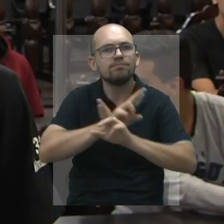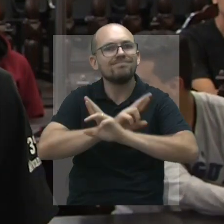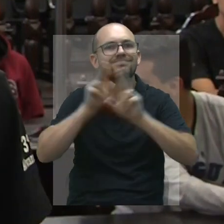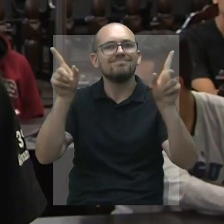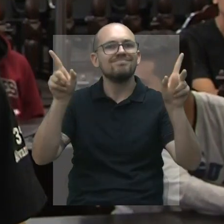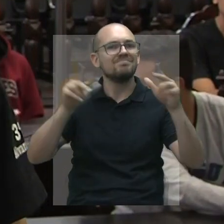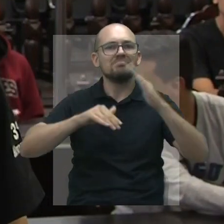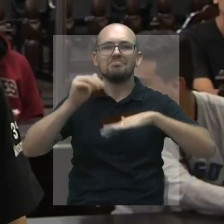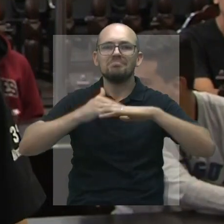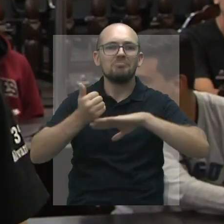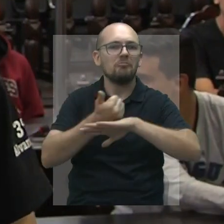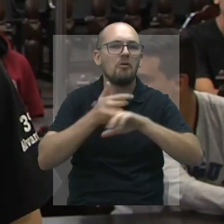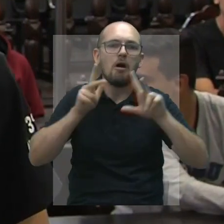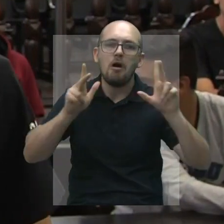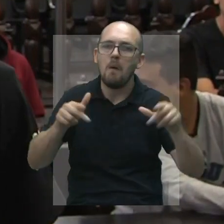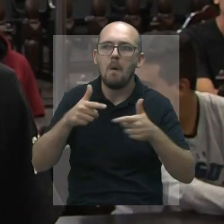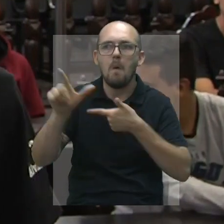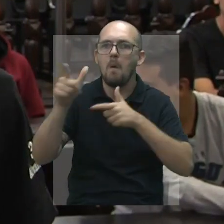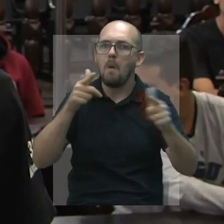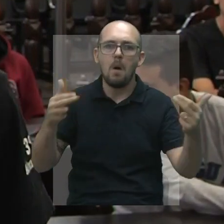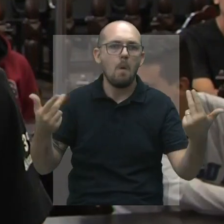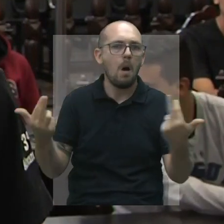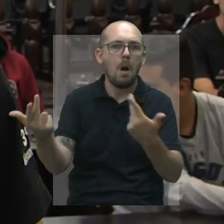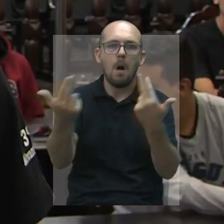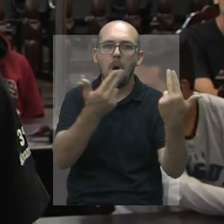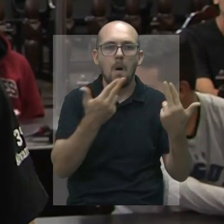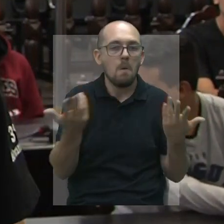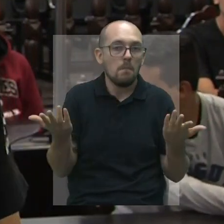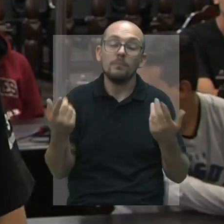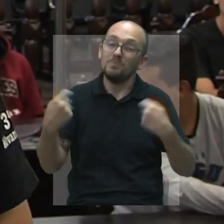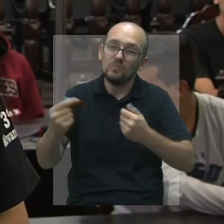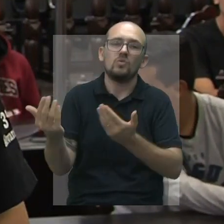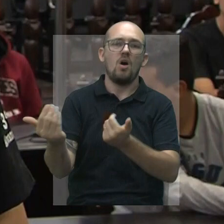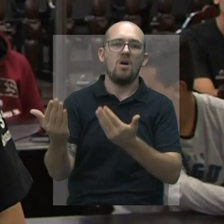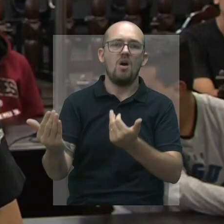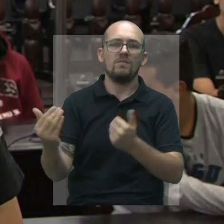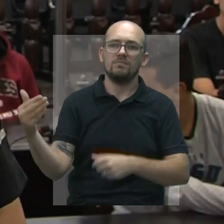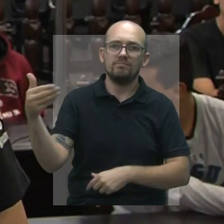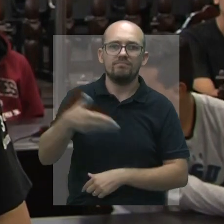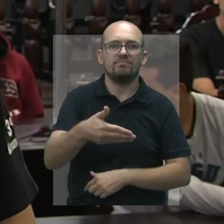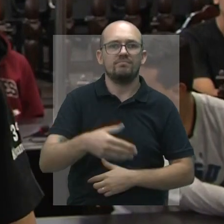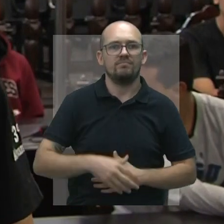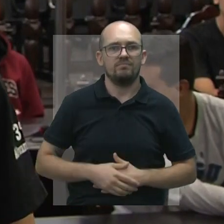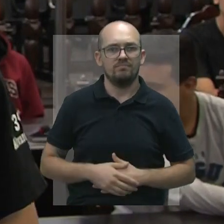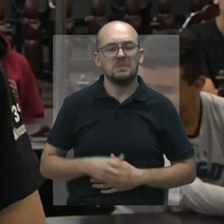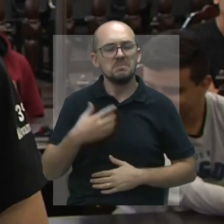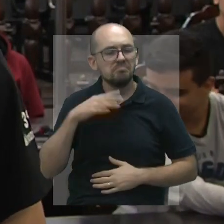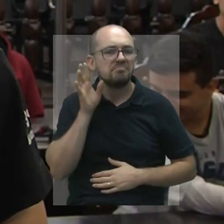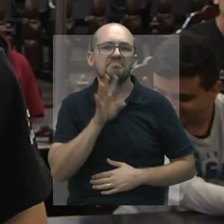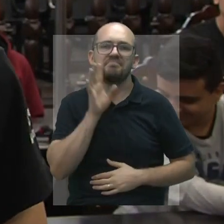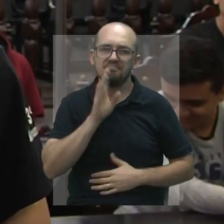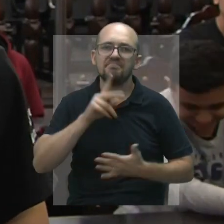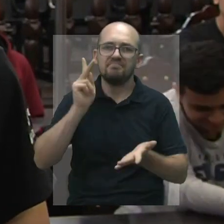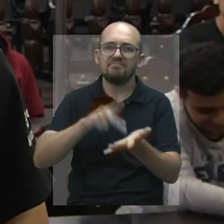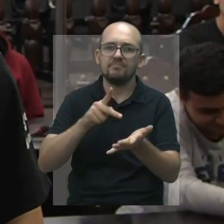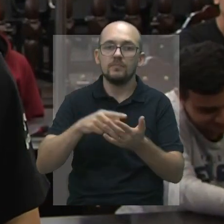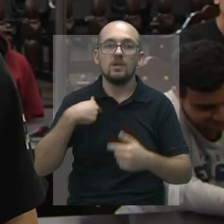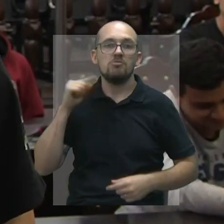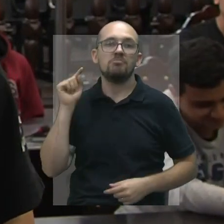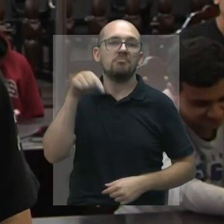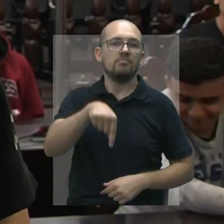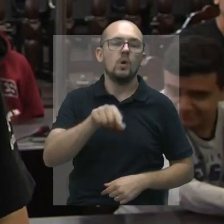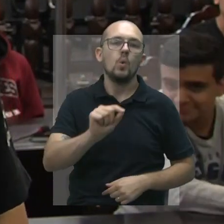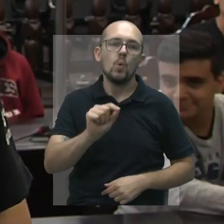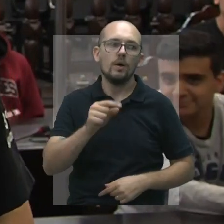como todas as outras e que principalmente precisa da geração mais nova, né? Então é uma sensação muito legal. E vir aqui, onde